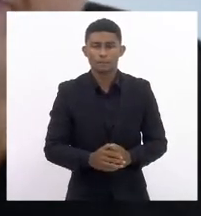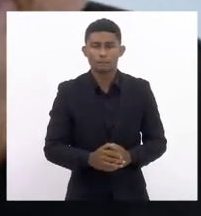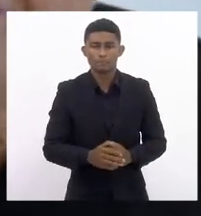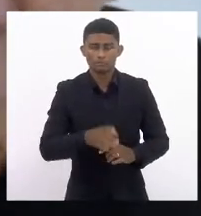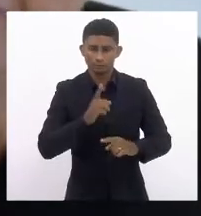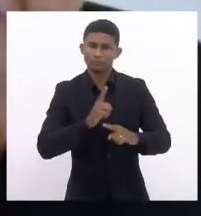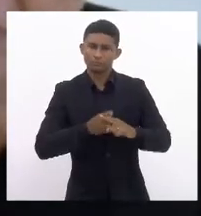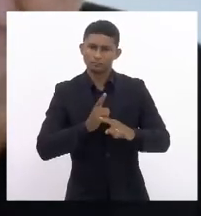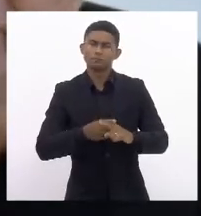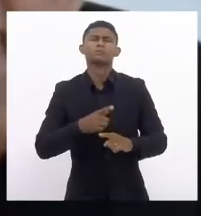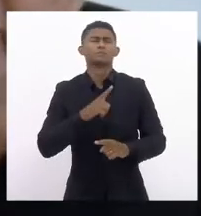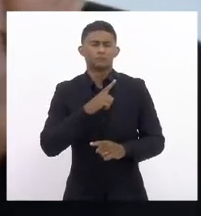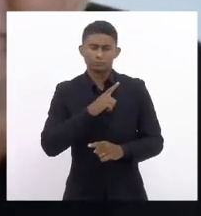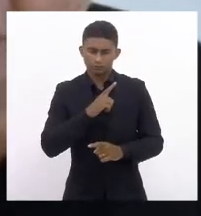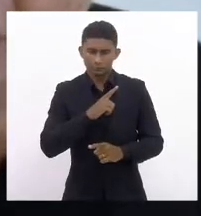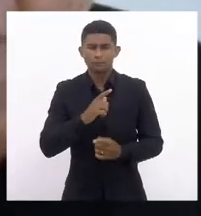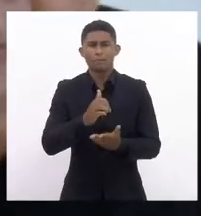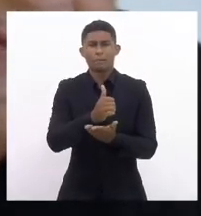baseamento